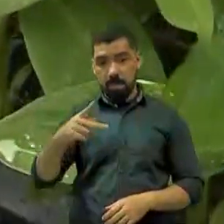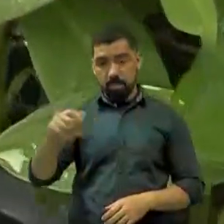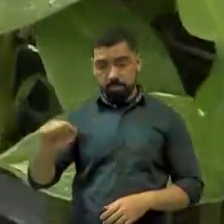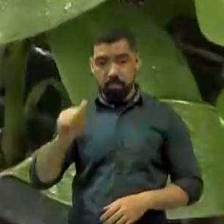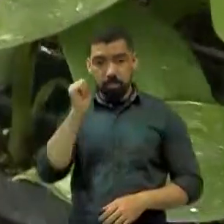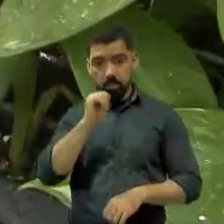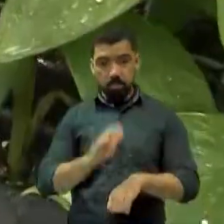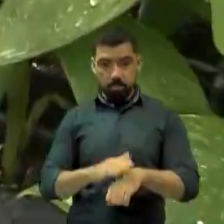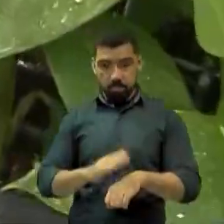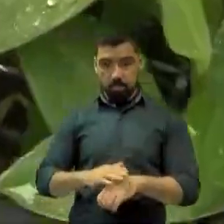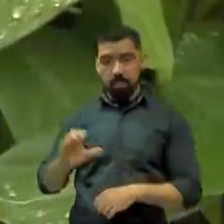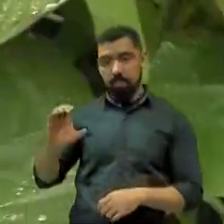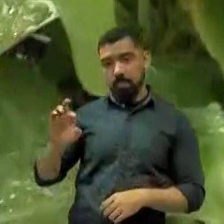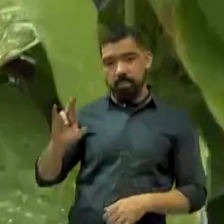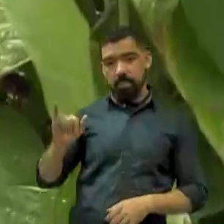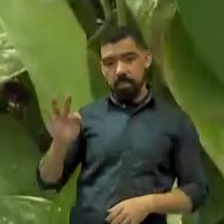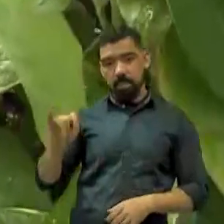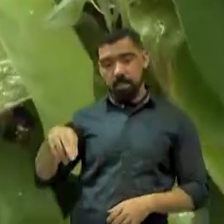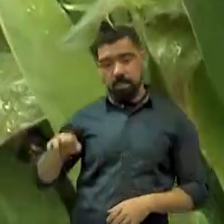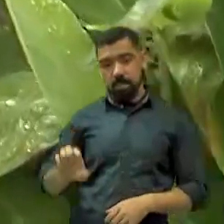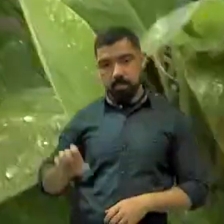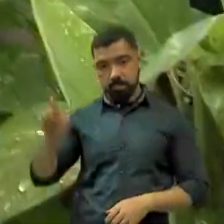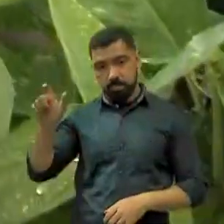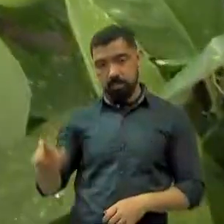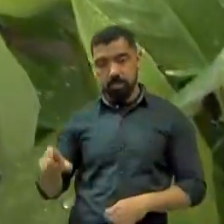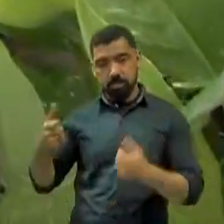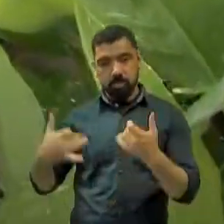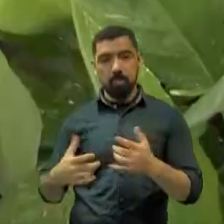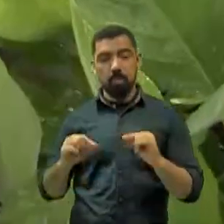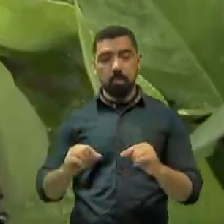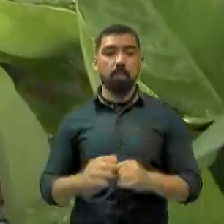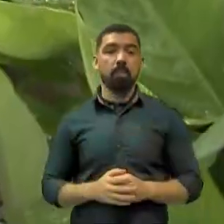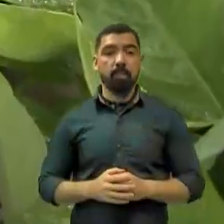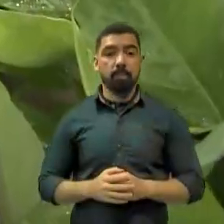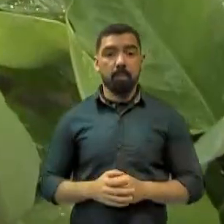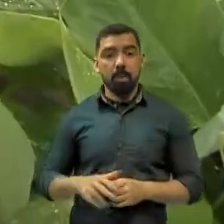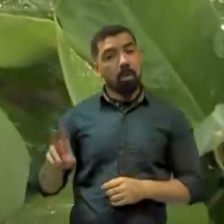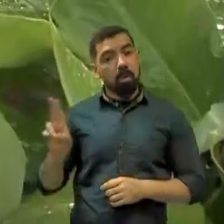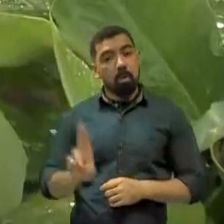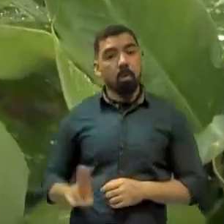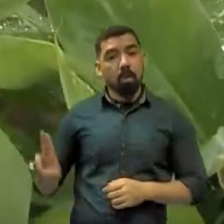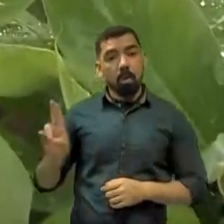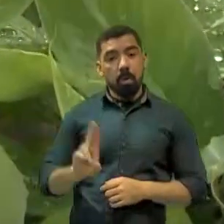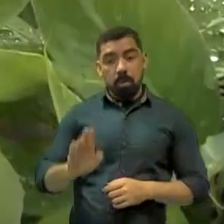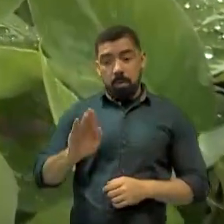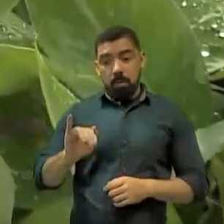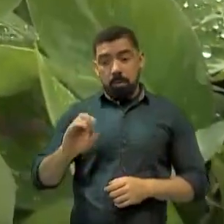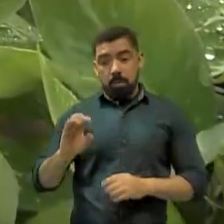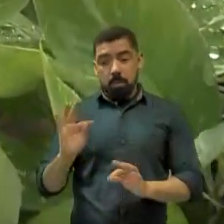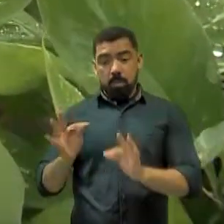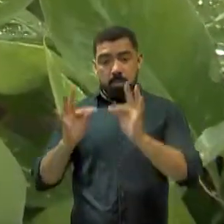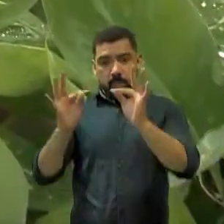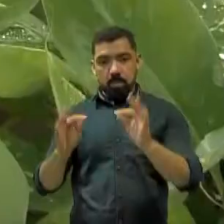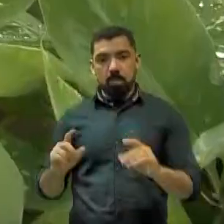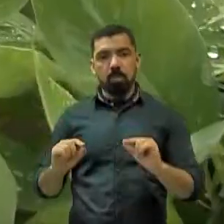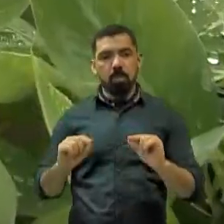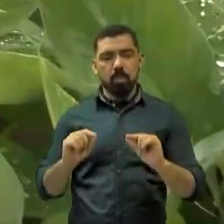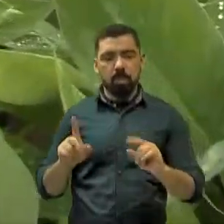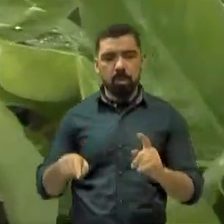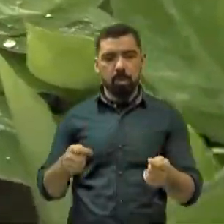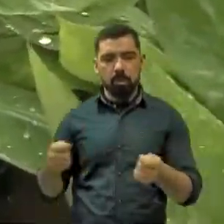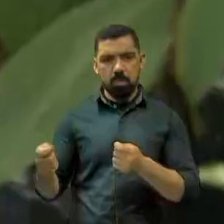pesquisadora, Cristiana de Fátima Bruce, informa que ali está sendo utilizada uma biotecnologia para o controle a fim